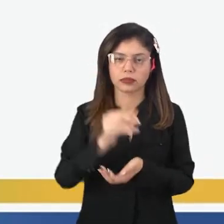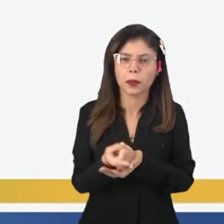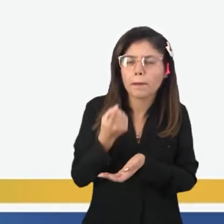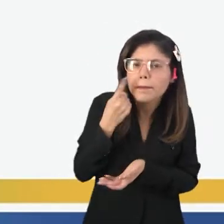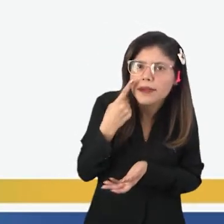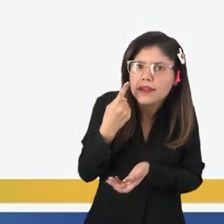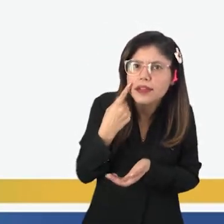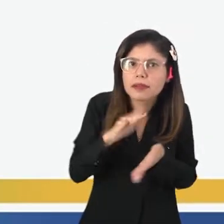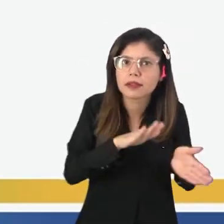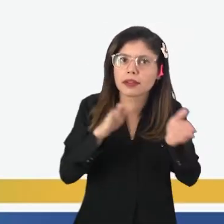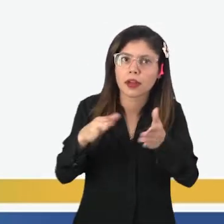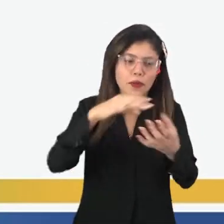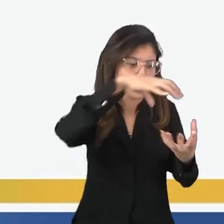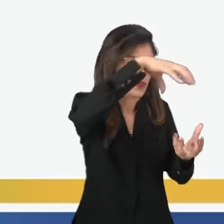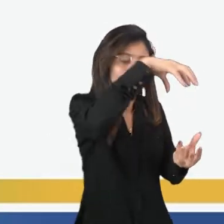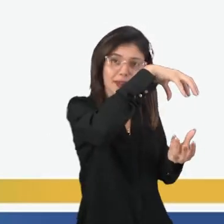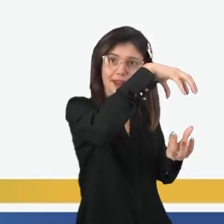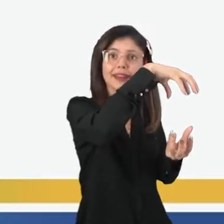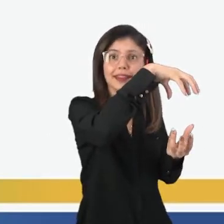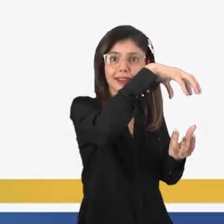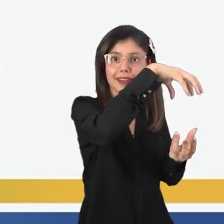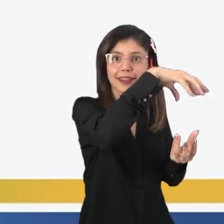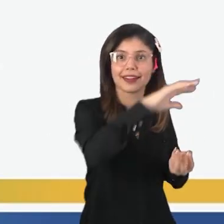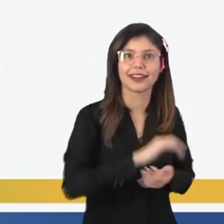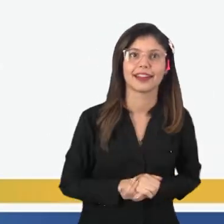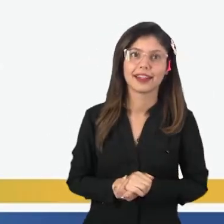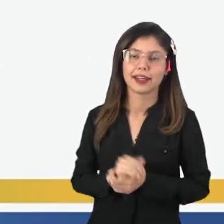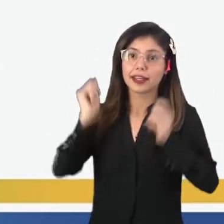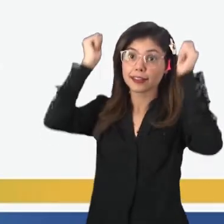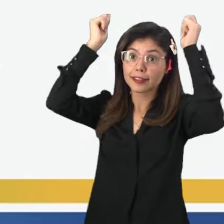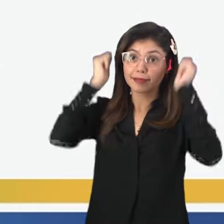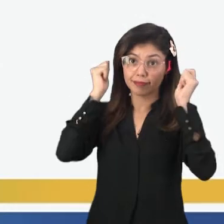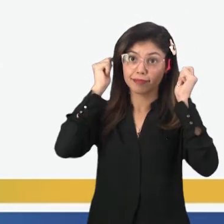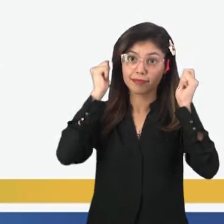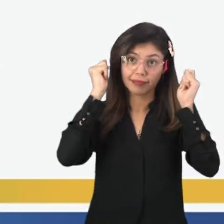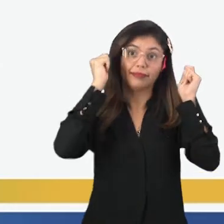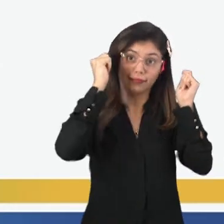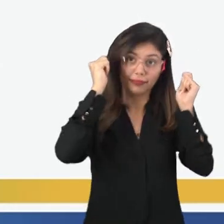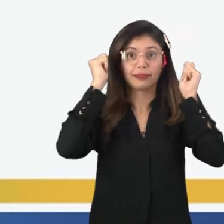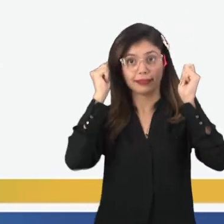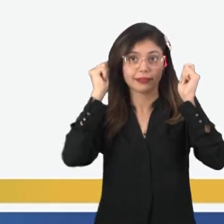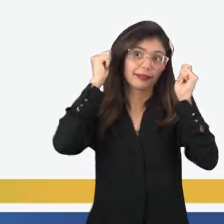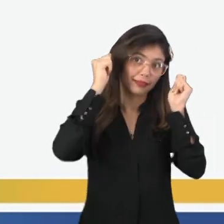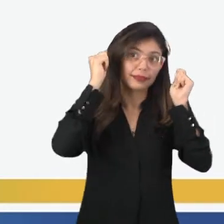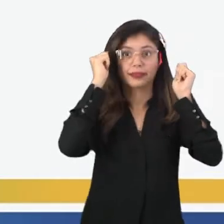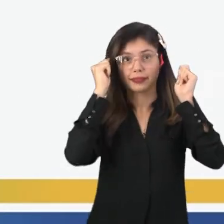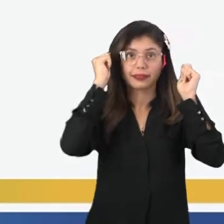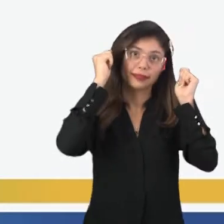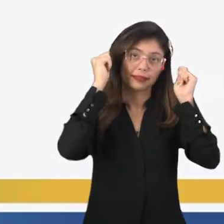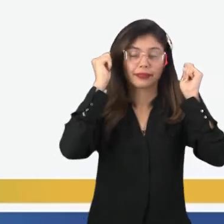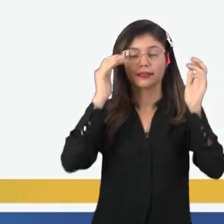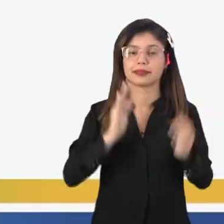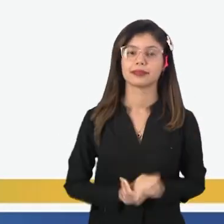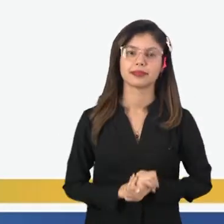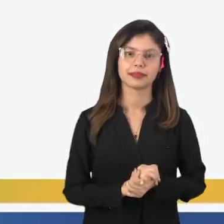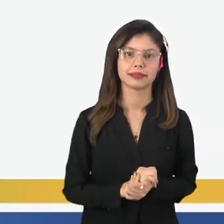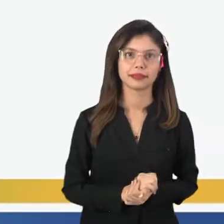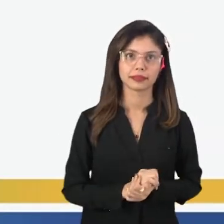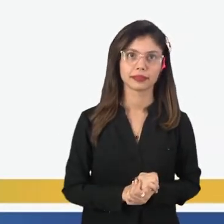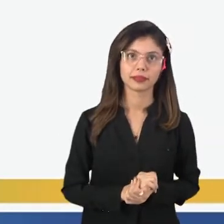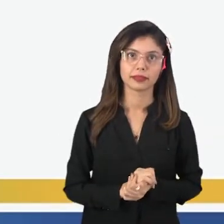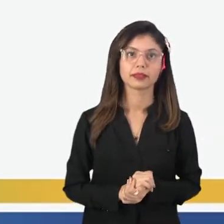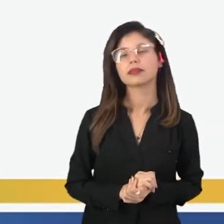observa aí ao lado o pepino com uma panela em cima desse pepino, né, que está de